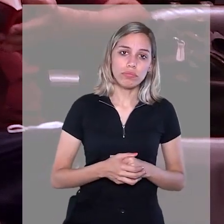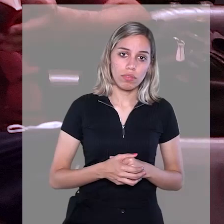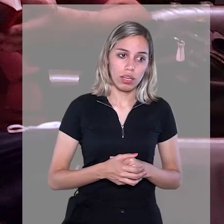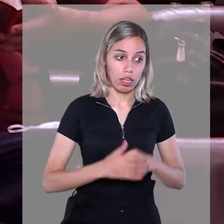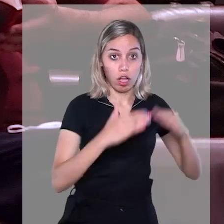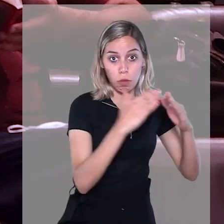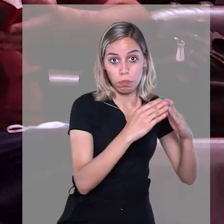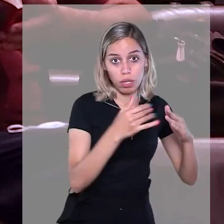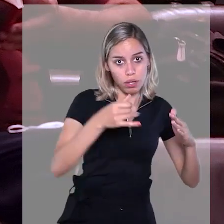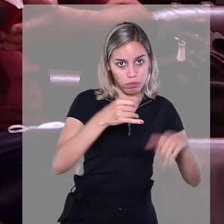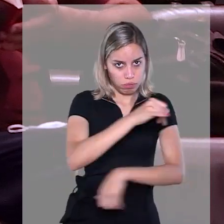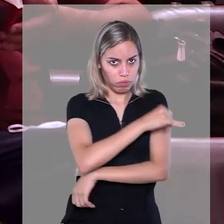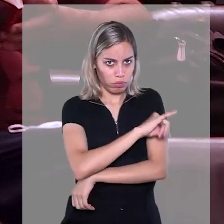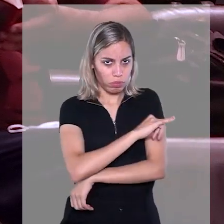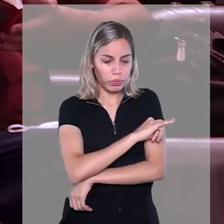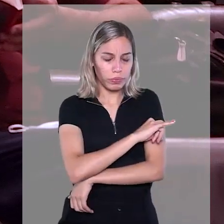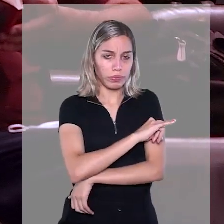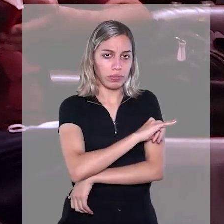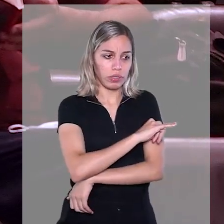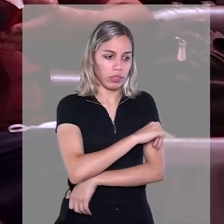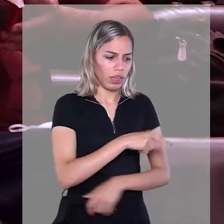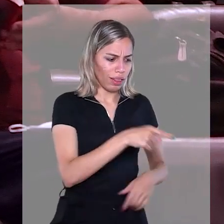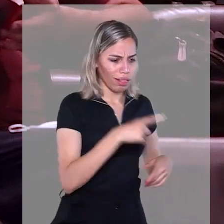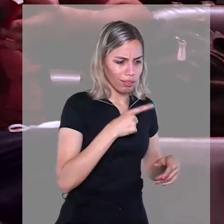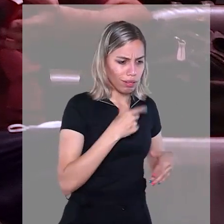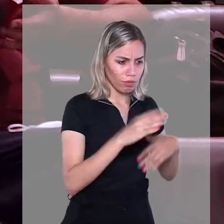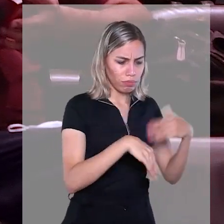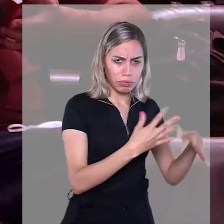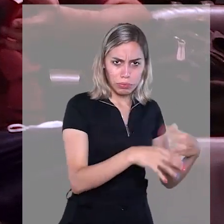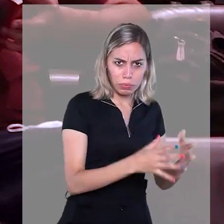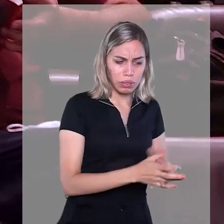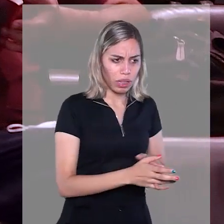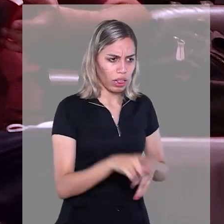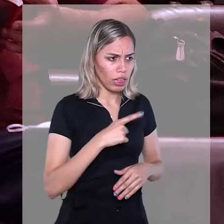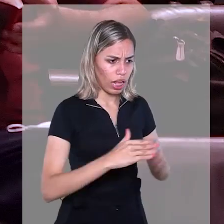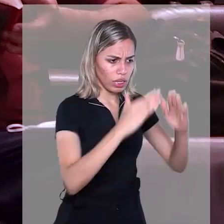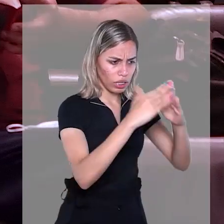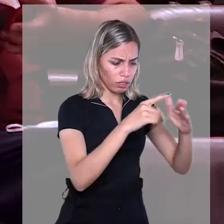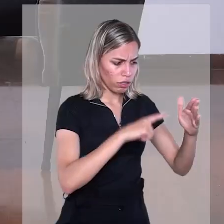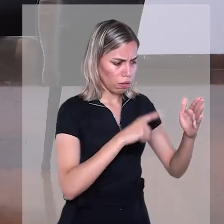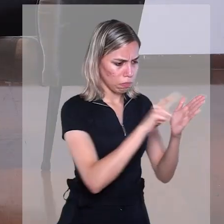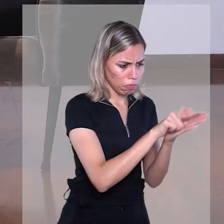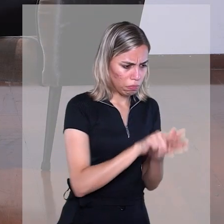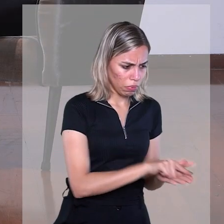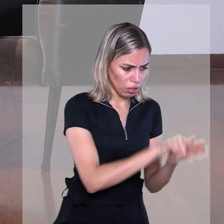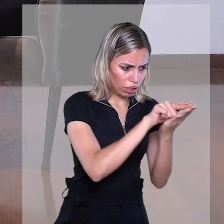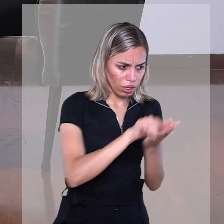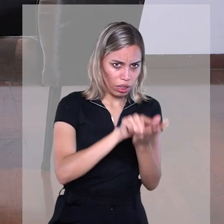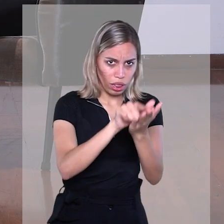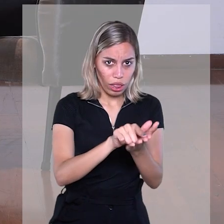livro. totalmente voltados para a escrita. Ela com a escrita acadêmica, voltada para a escrita acadêmica, e